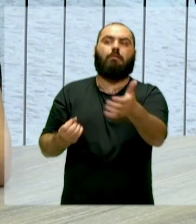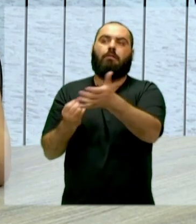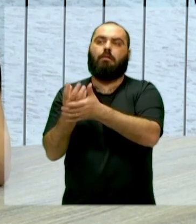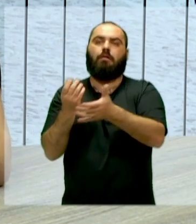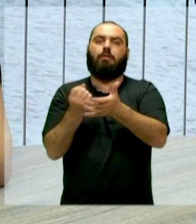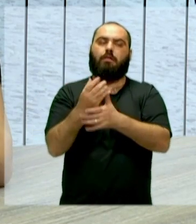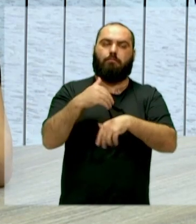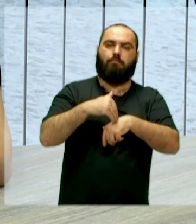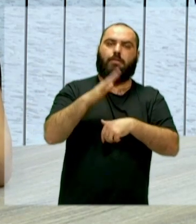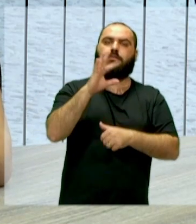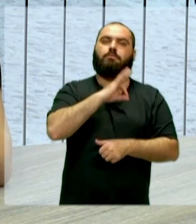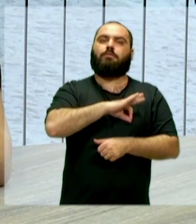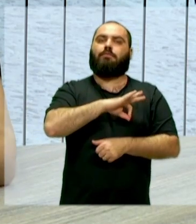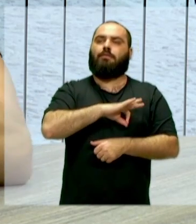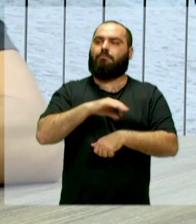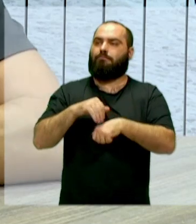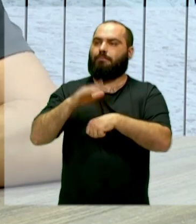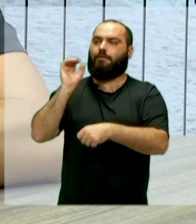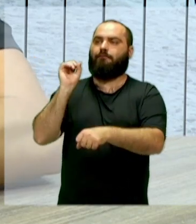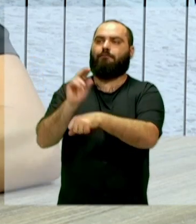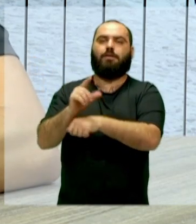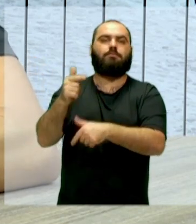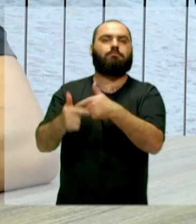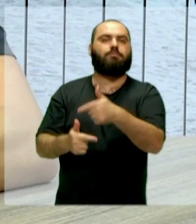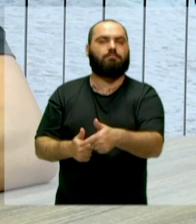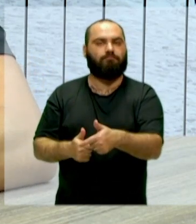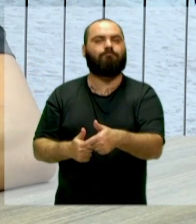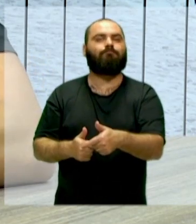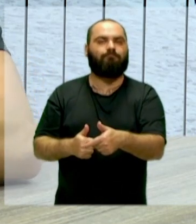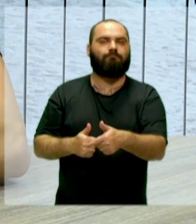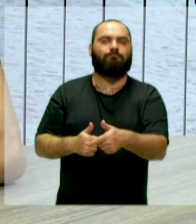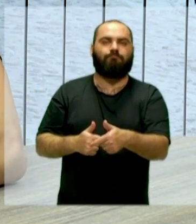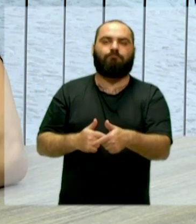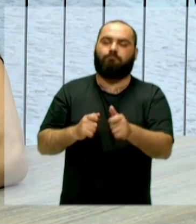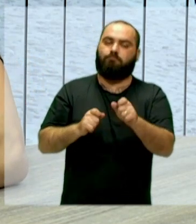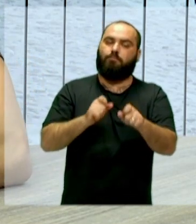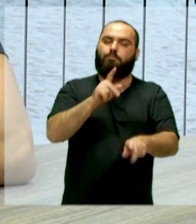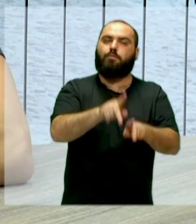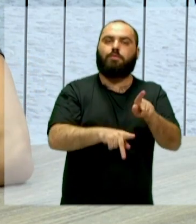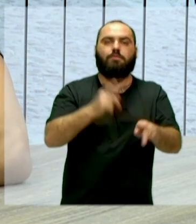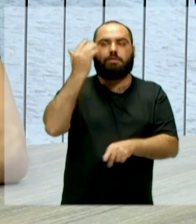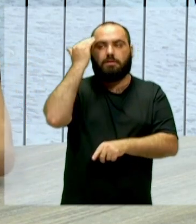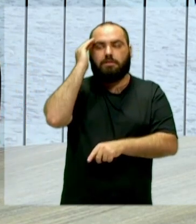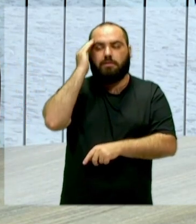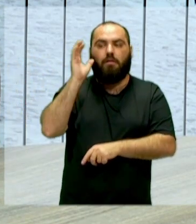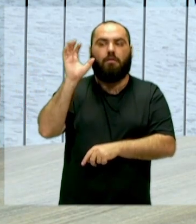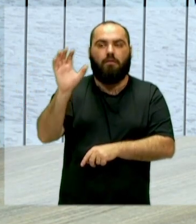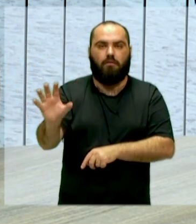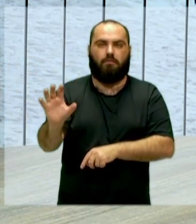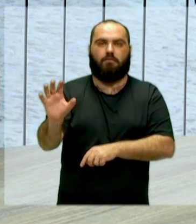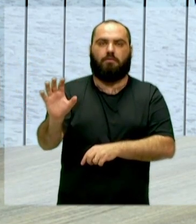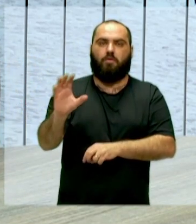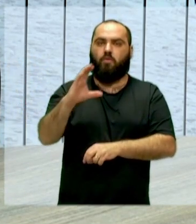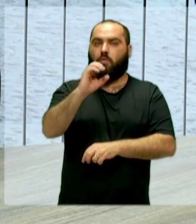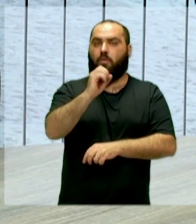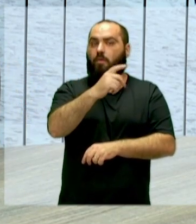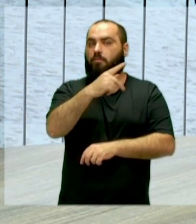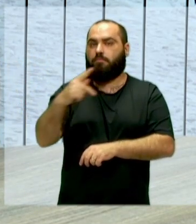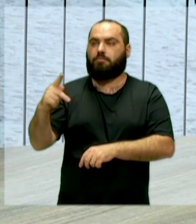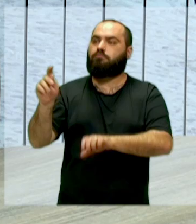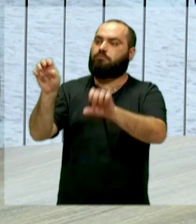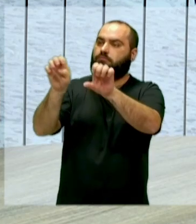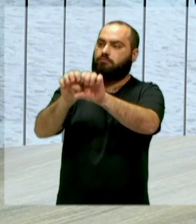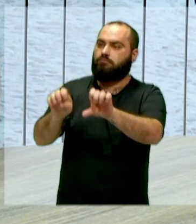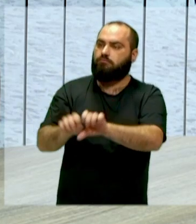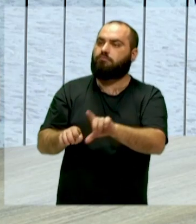renda gerar Mais Emprego e fazer com que isso caminhe junto né que a população entenda a parte dela que as cooperativas T uma estrutura e que o